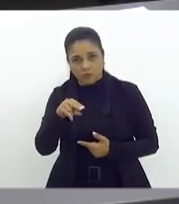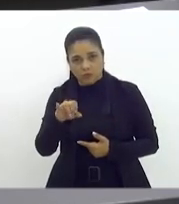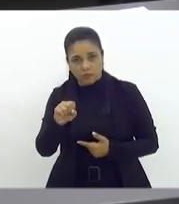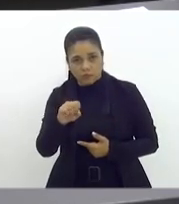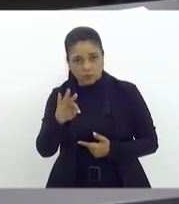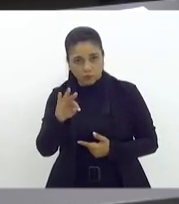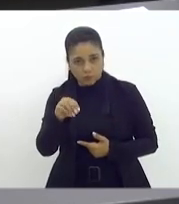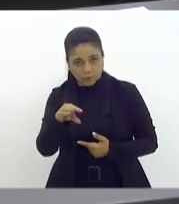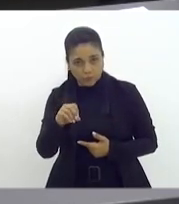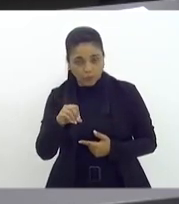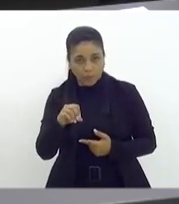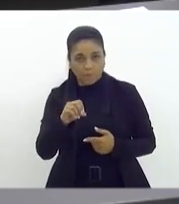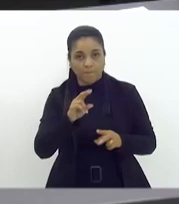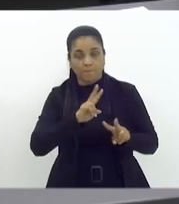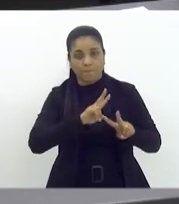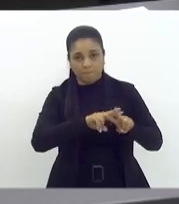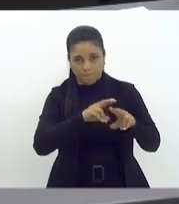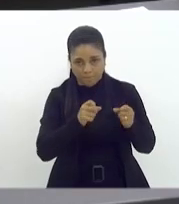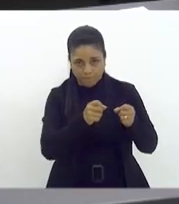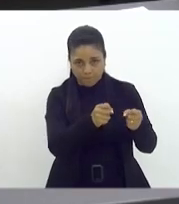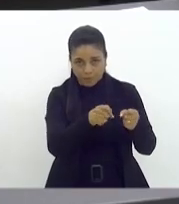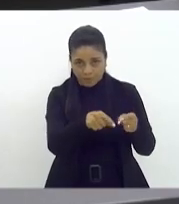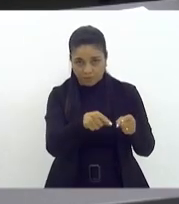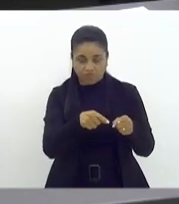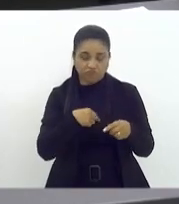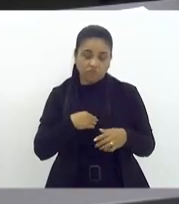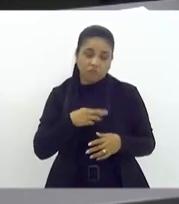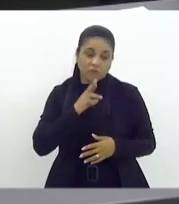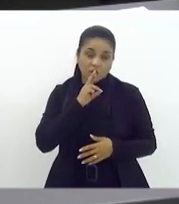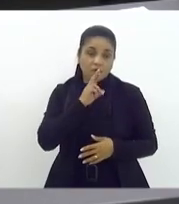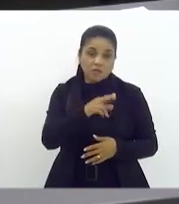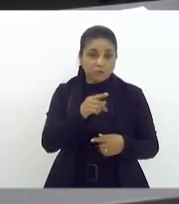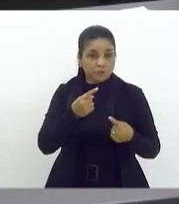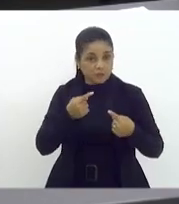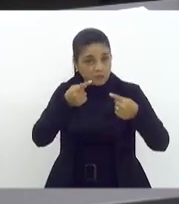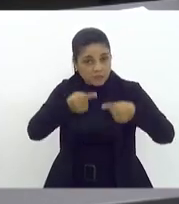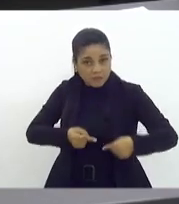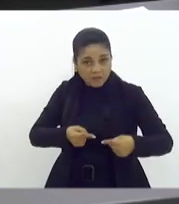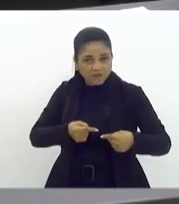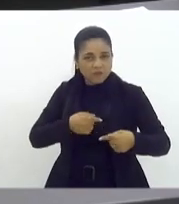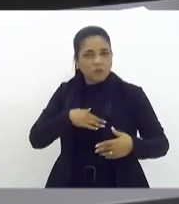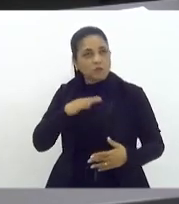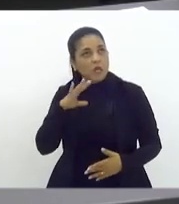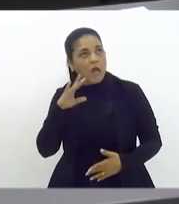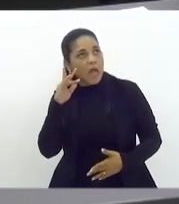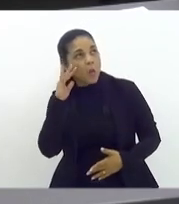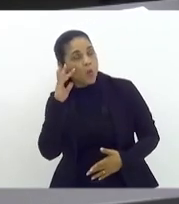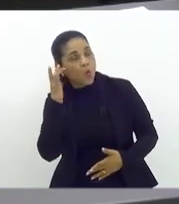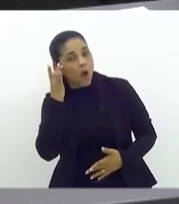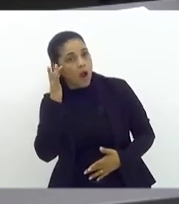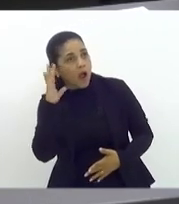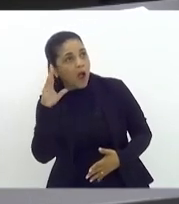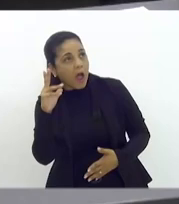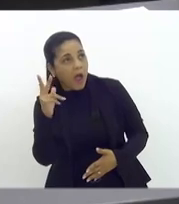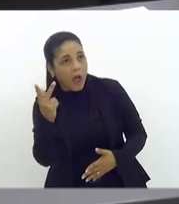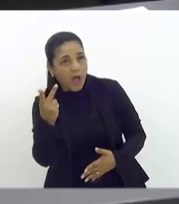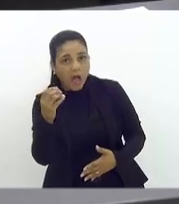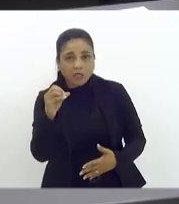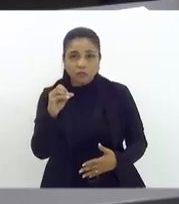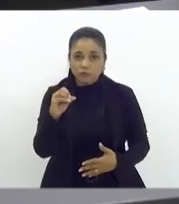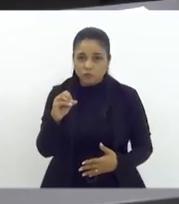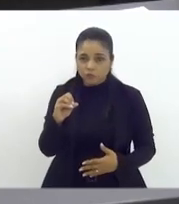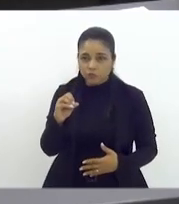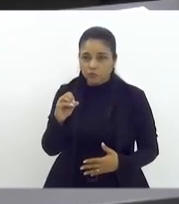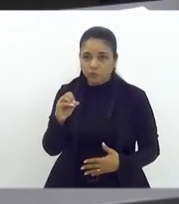presos ninguém também deseja responder a esses desafios a partir de achismo e tal sem conseguir